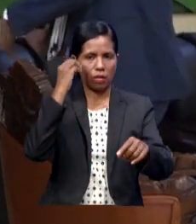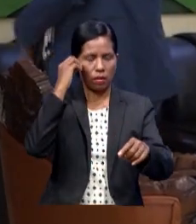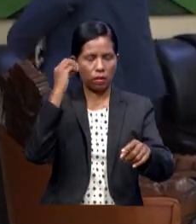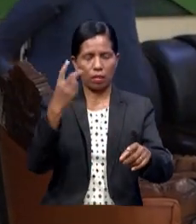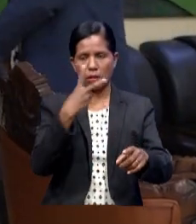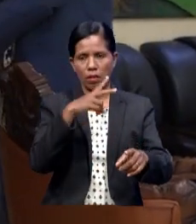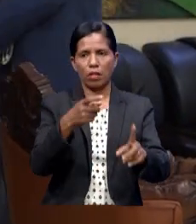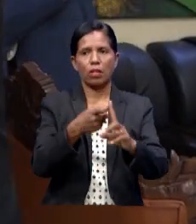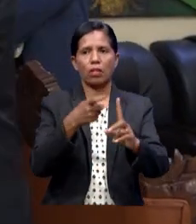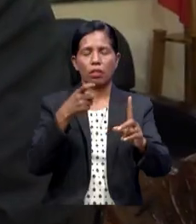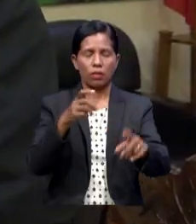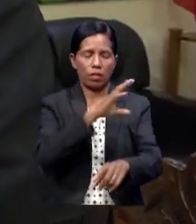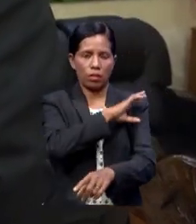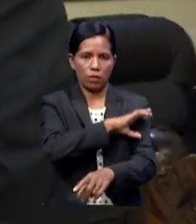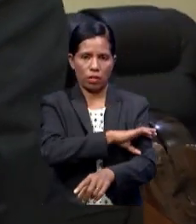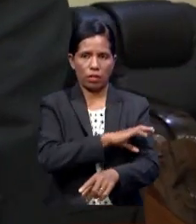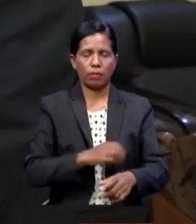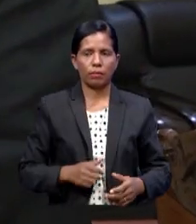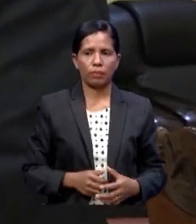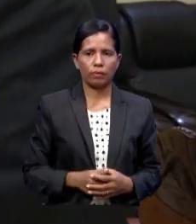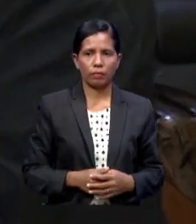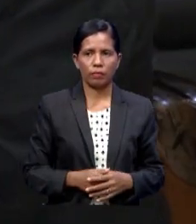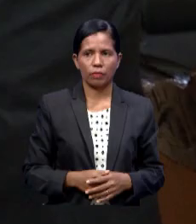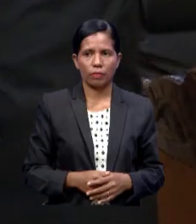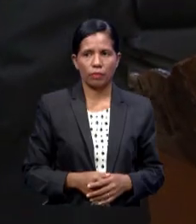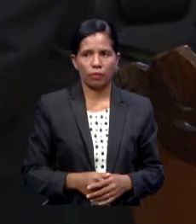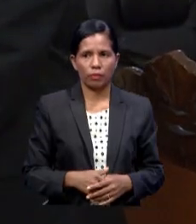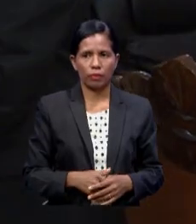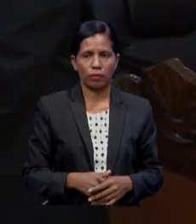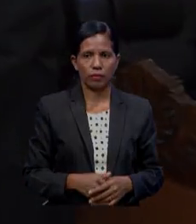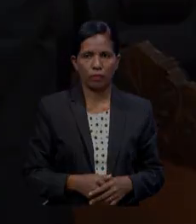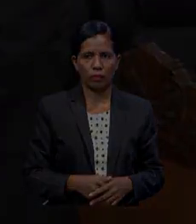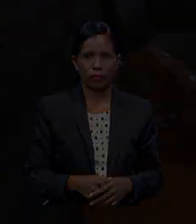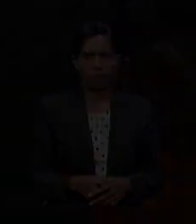acompanha o Cine Segurança Pessoal. Zimi Fernandes, Juvel da Costa, Tiemen.